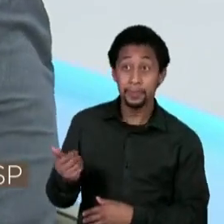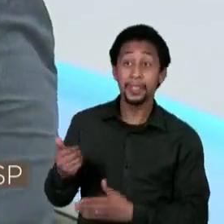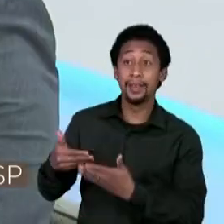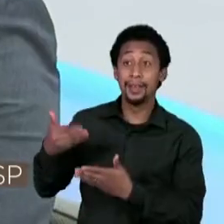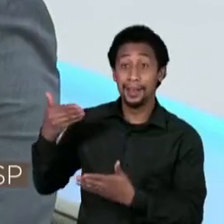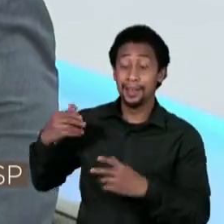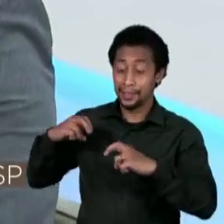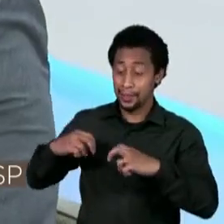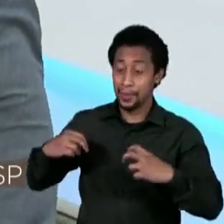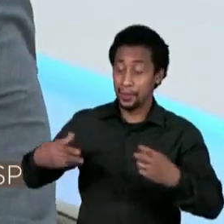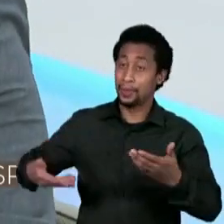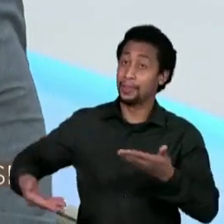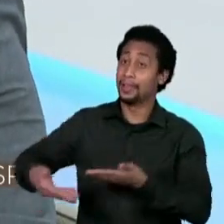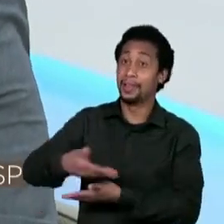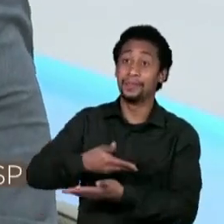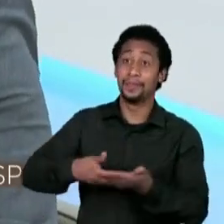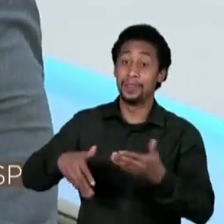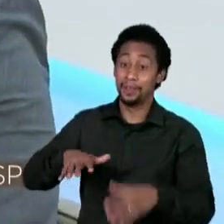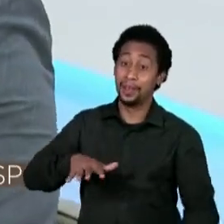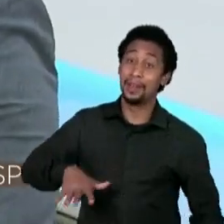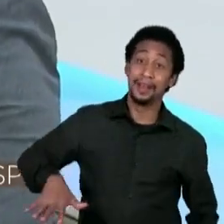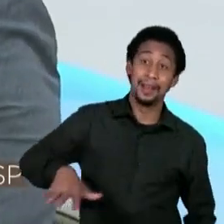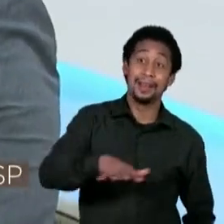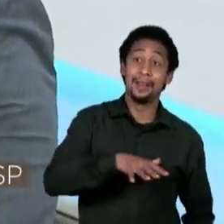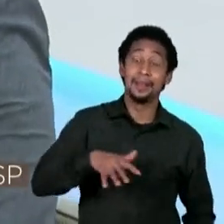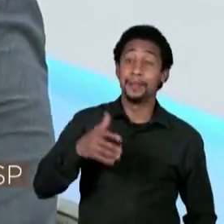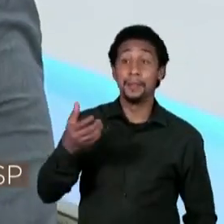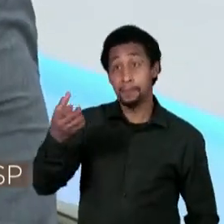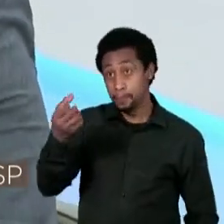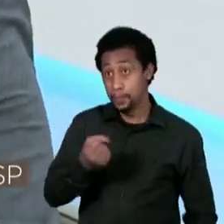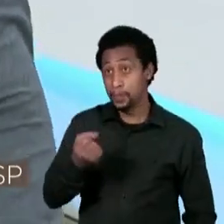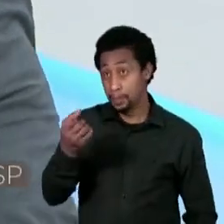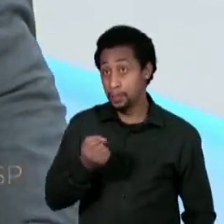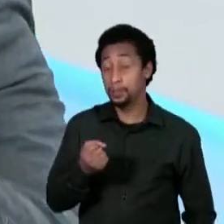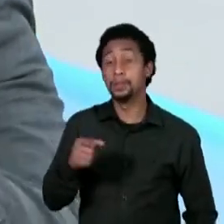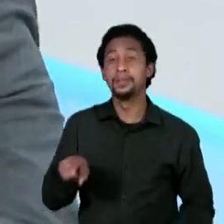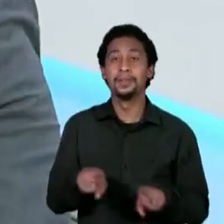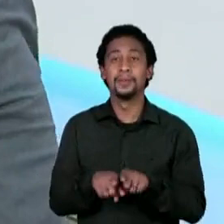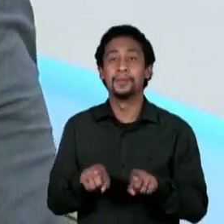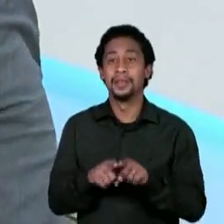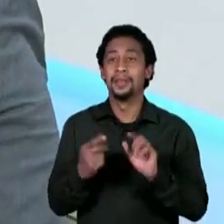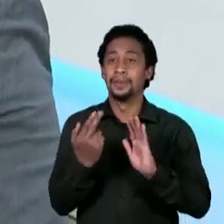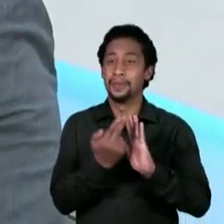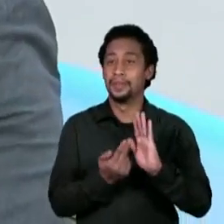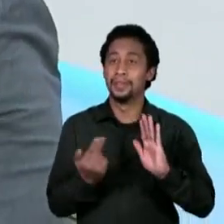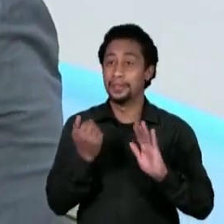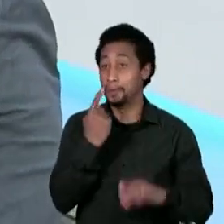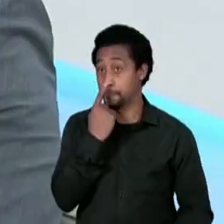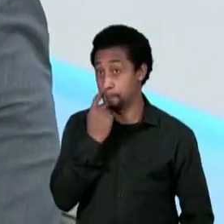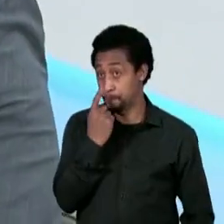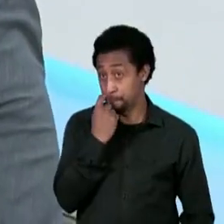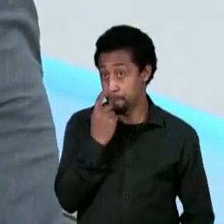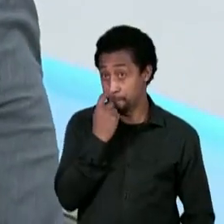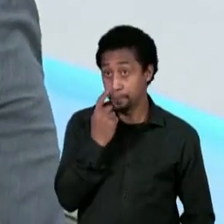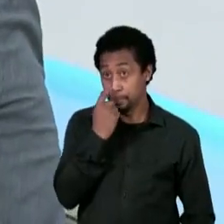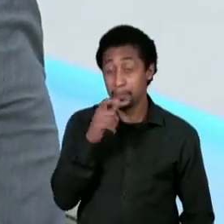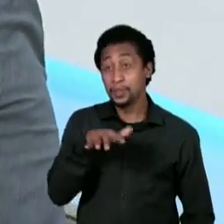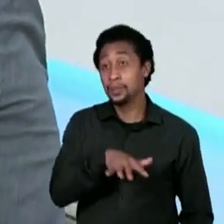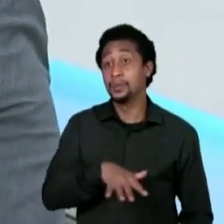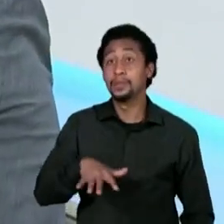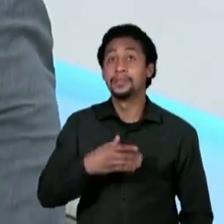todo branco que ganhei 2 troféus naquela época e foram a charge de Paulo Caruso que estão hoje em um lugar muito especial e